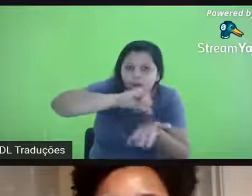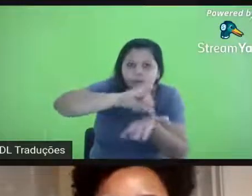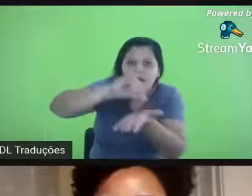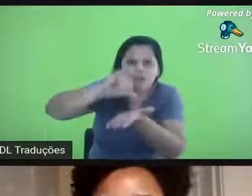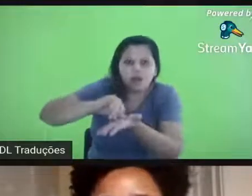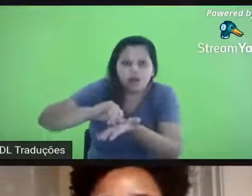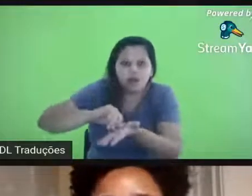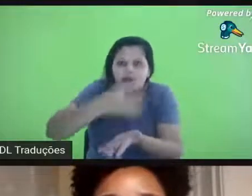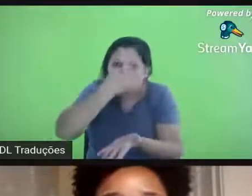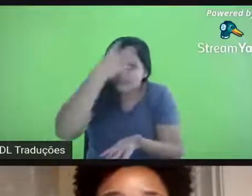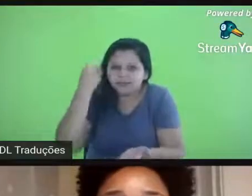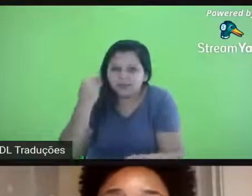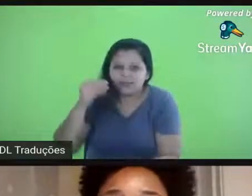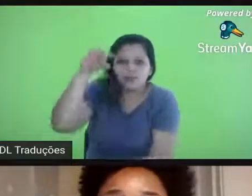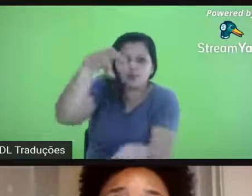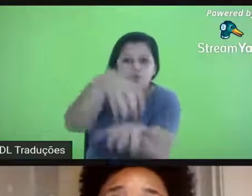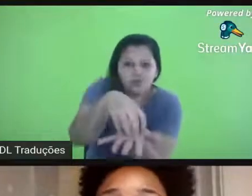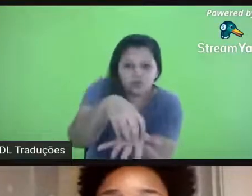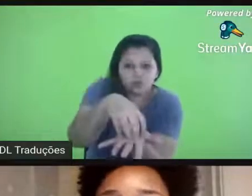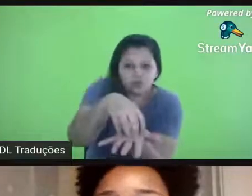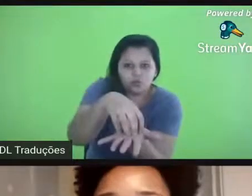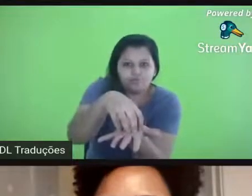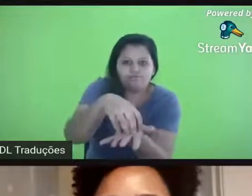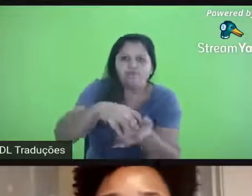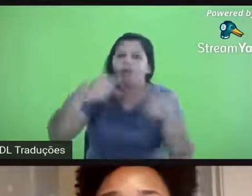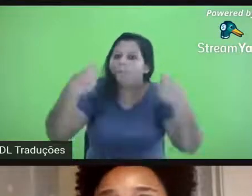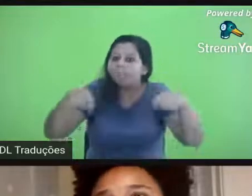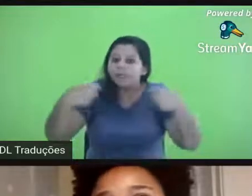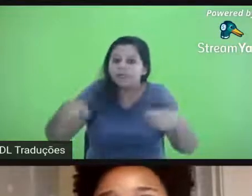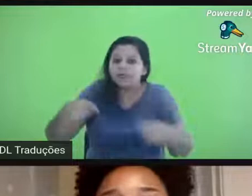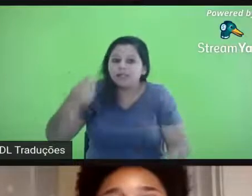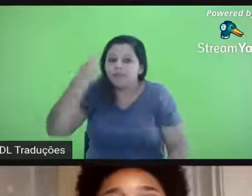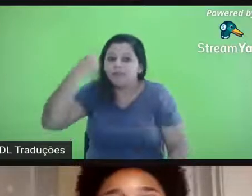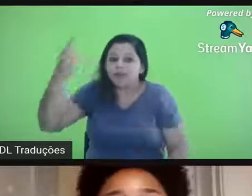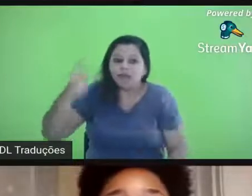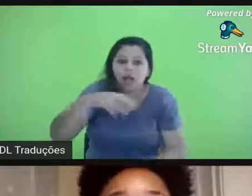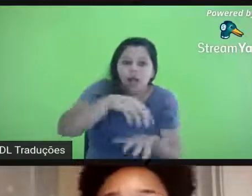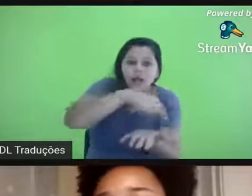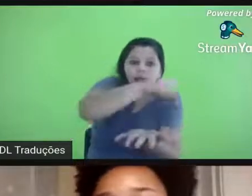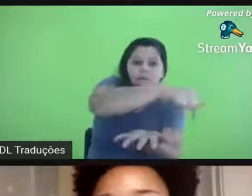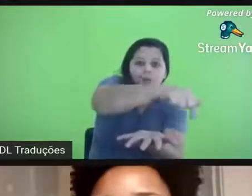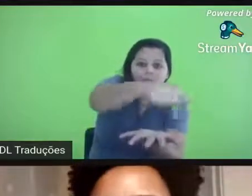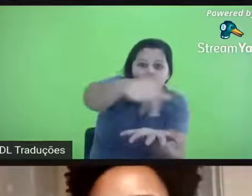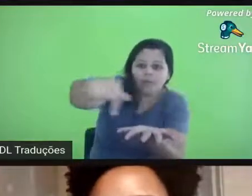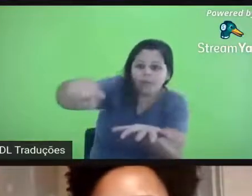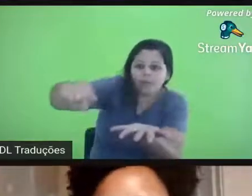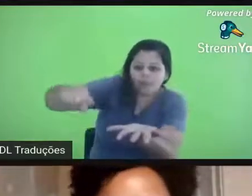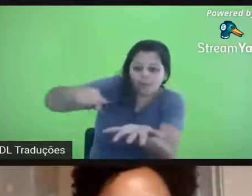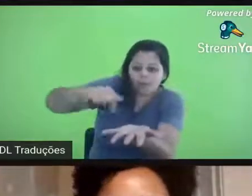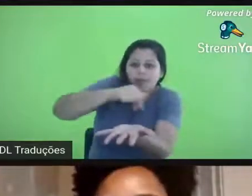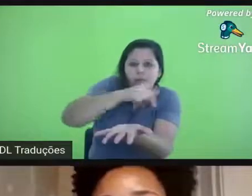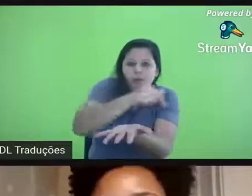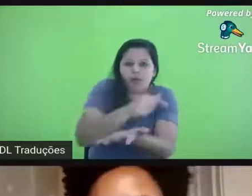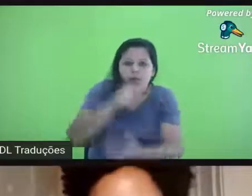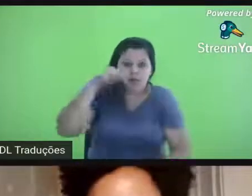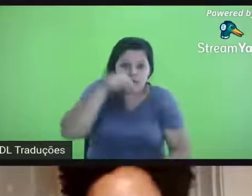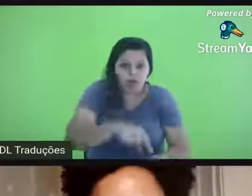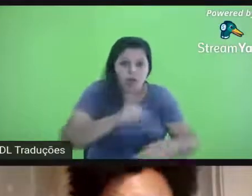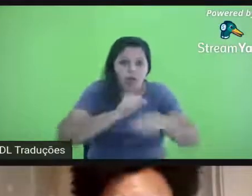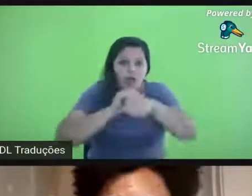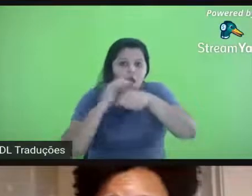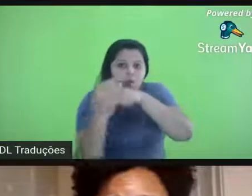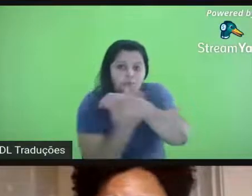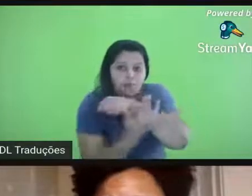né? A pandemia, não adianta a gente considerar agora que a pandemia ela escancarou essa desigualdade